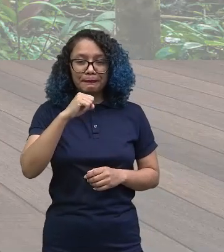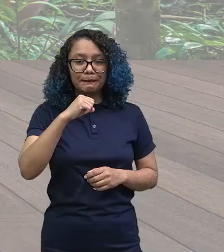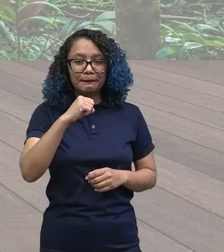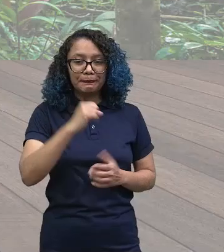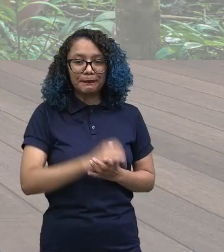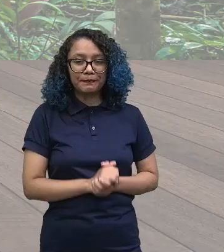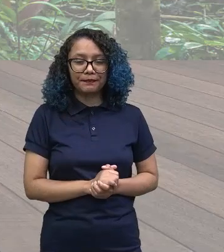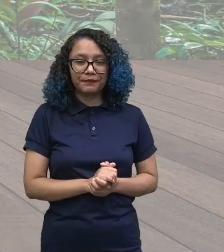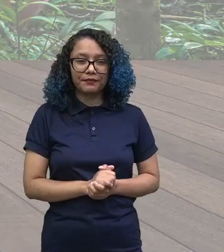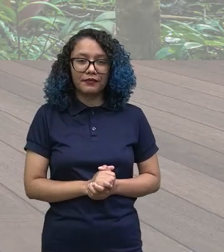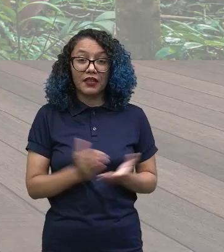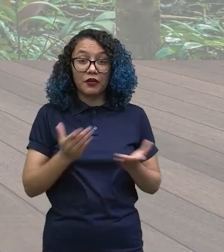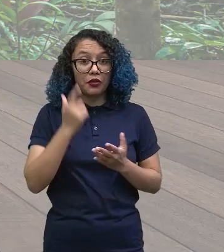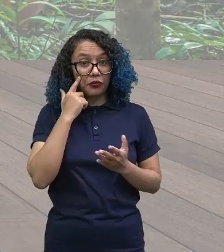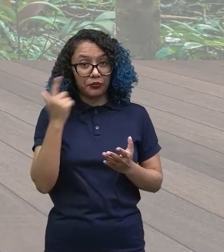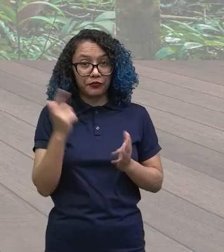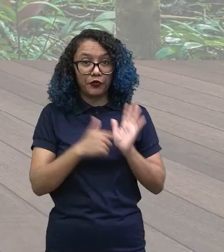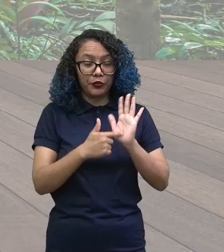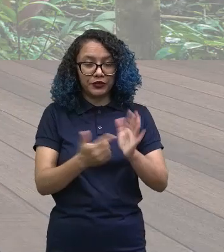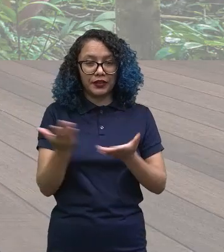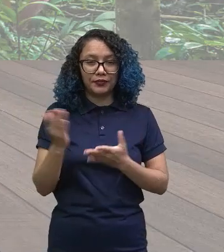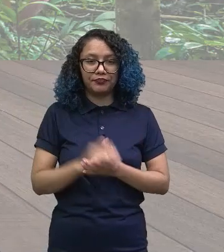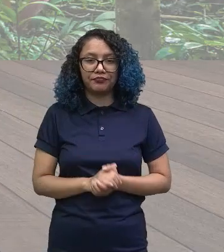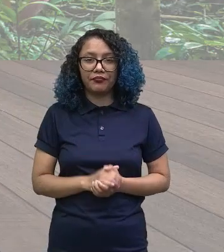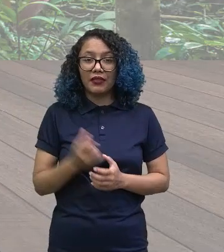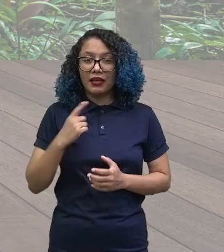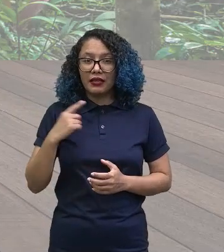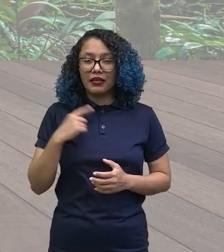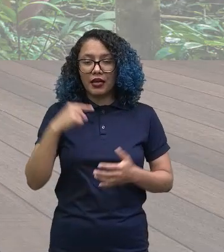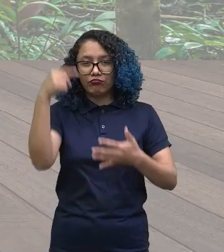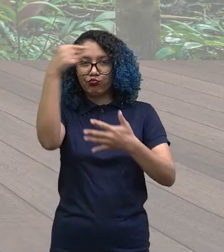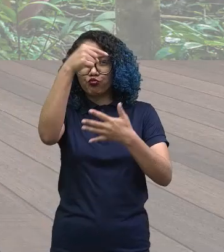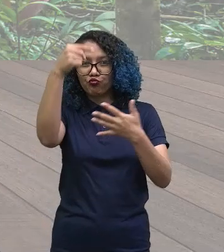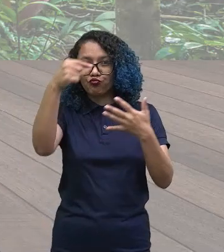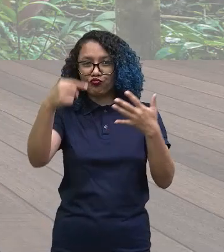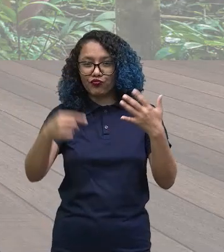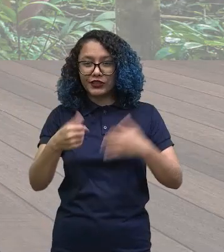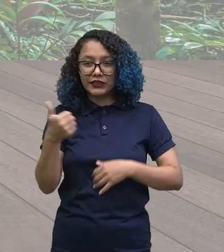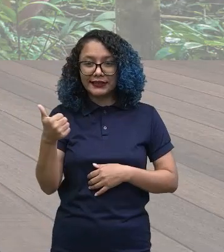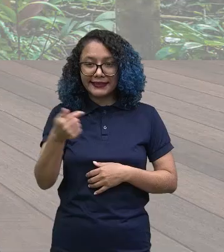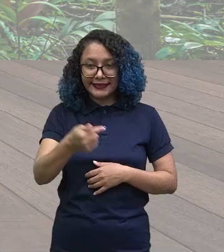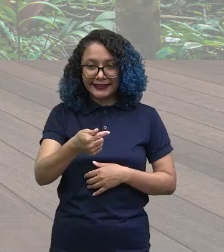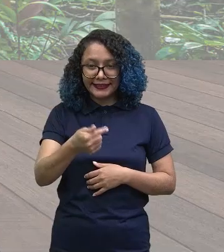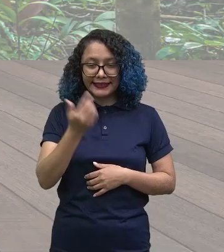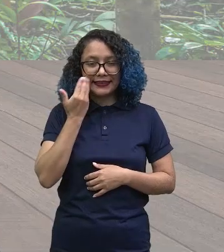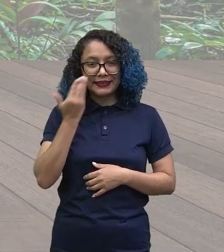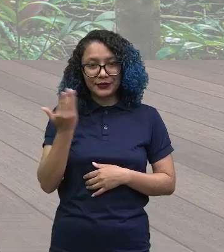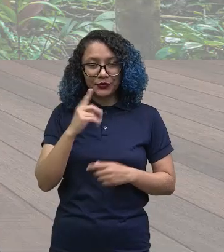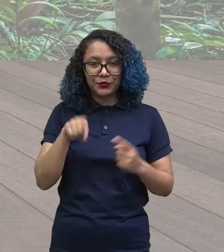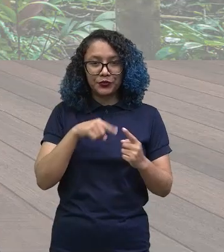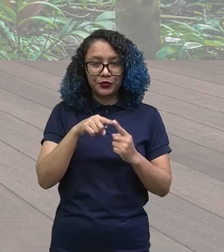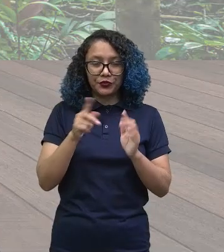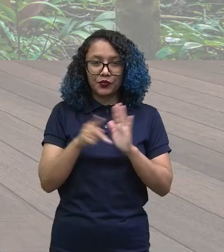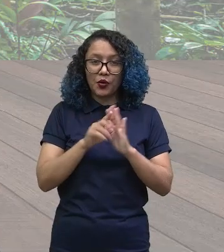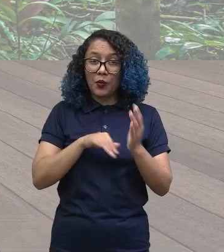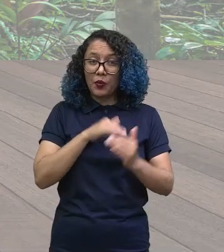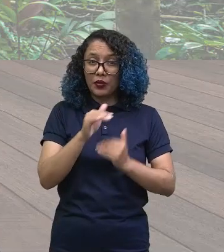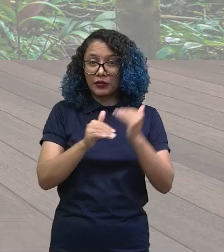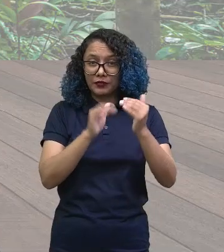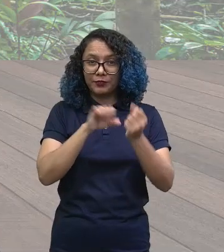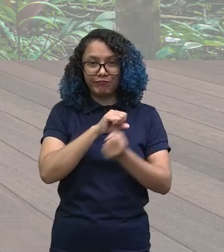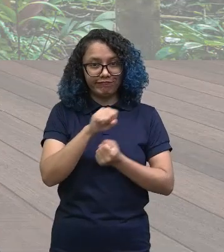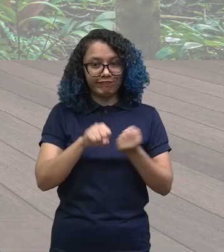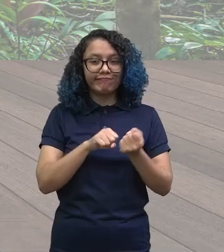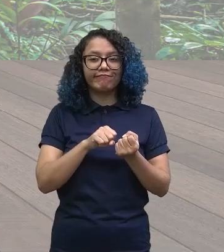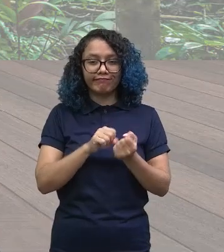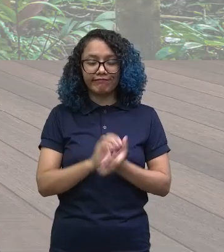nós vamos ver agora. Veja, nós temos um conjunto de 17 Objetivos do Desenvolvimento